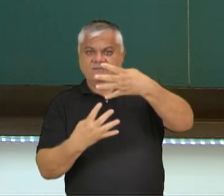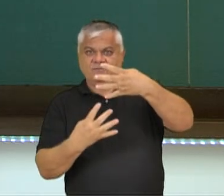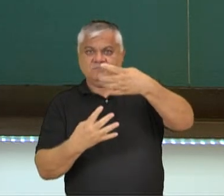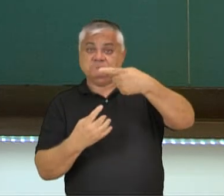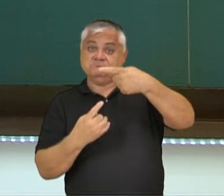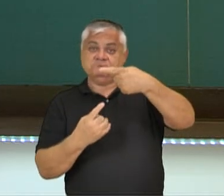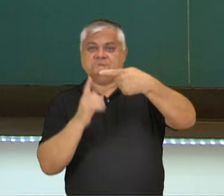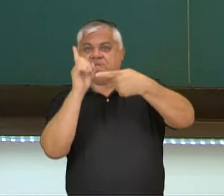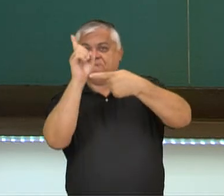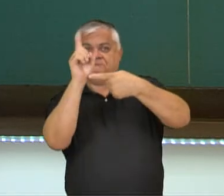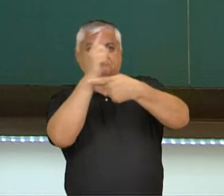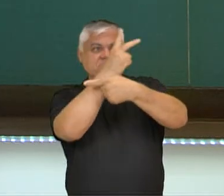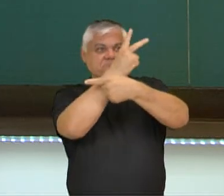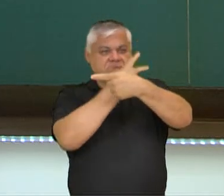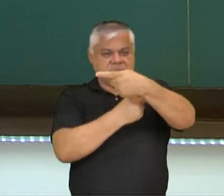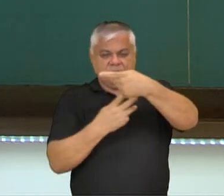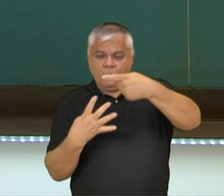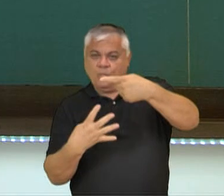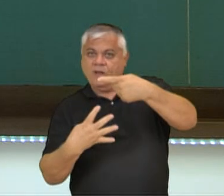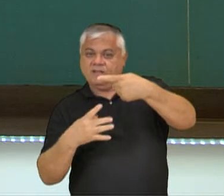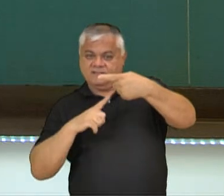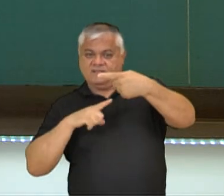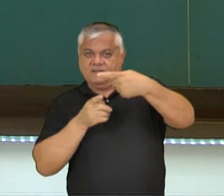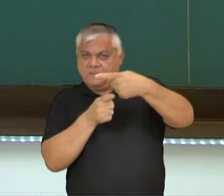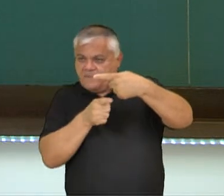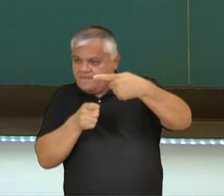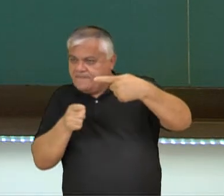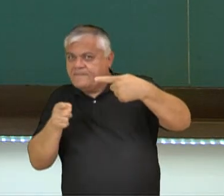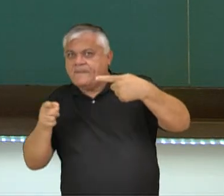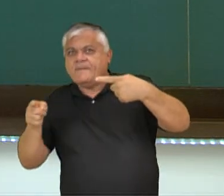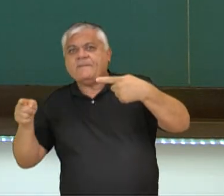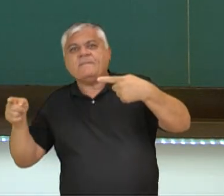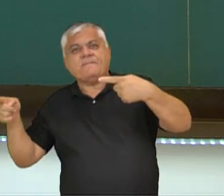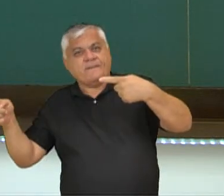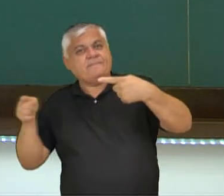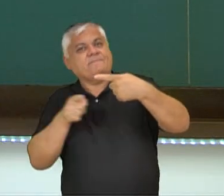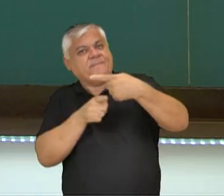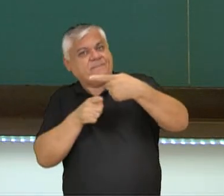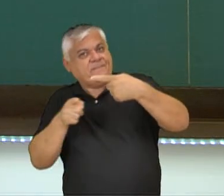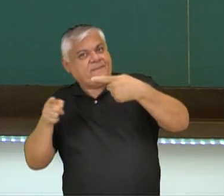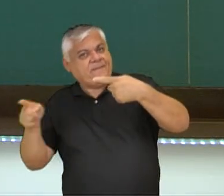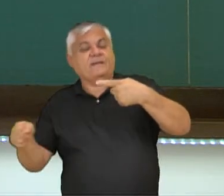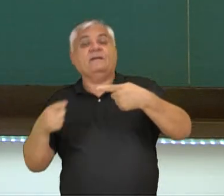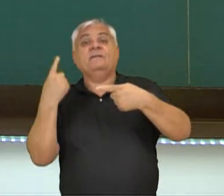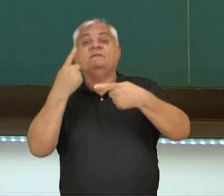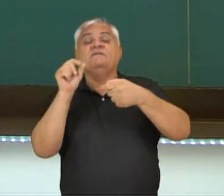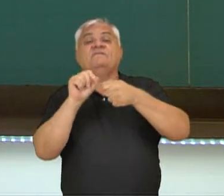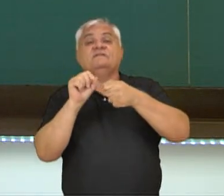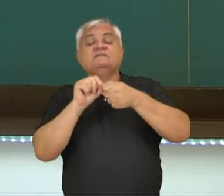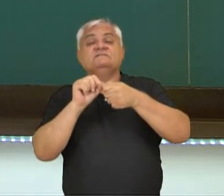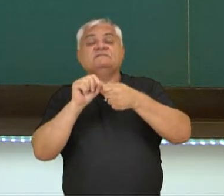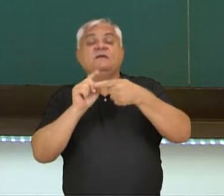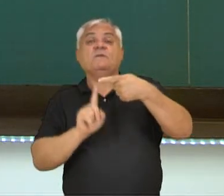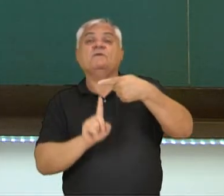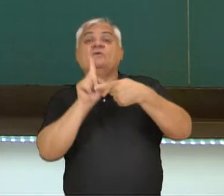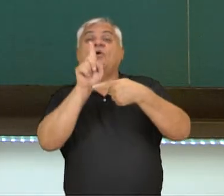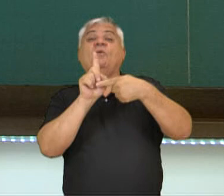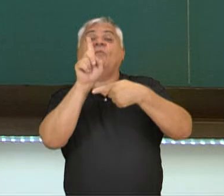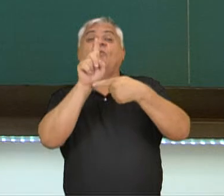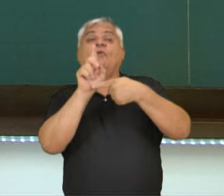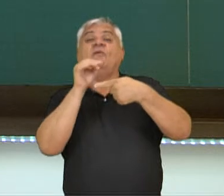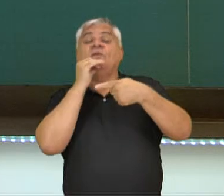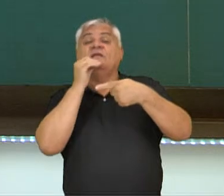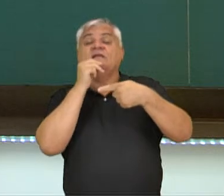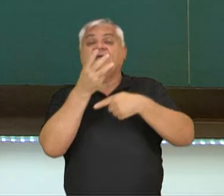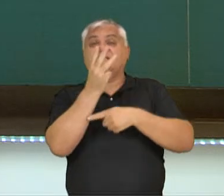os valores de seno, cosseno e tangente para ângulos nesse quadrante. Eu tenho que fazer a redução ao primeiro quadrante. Então,